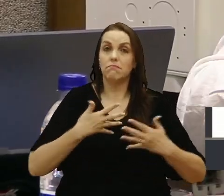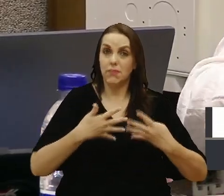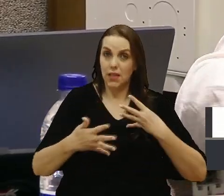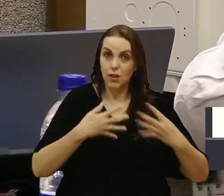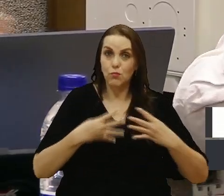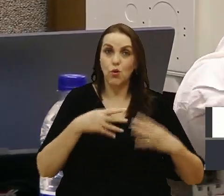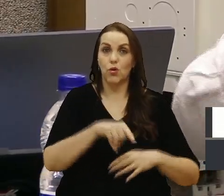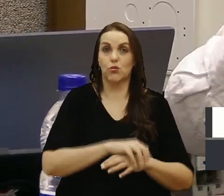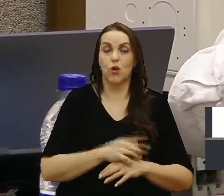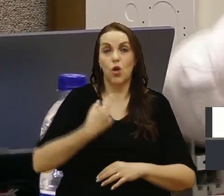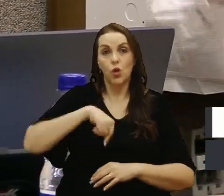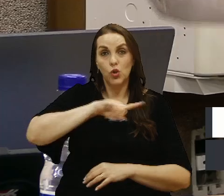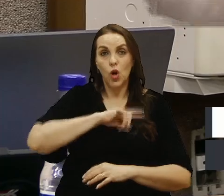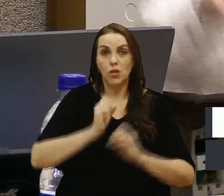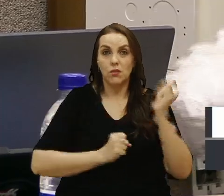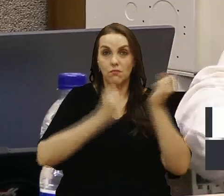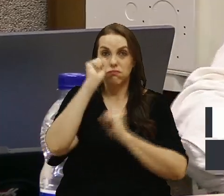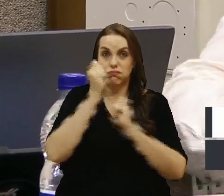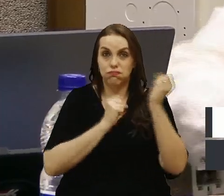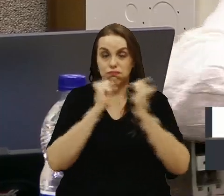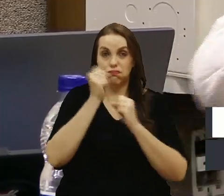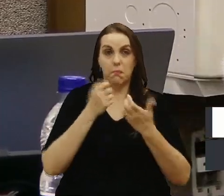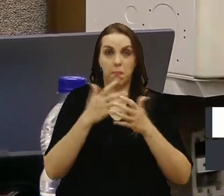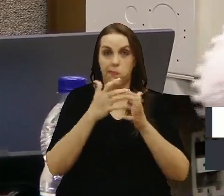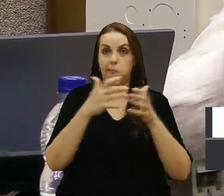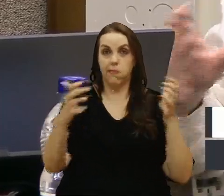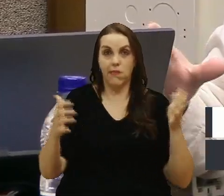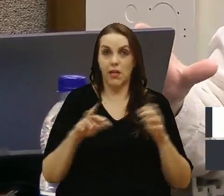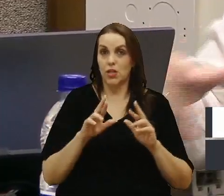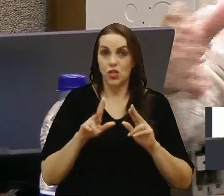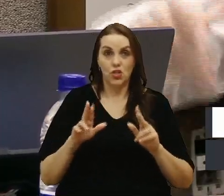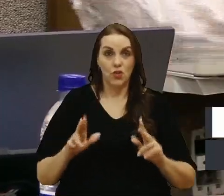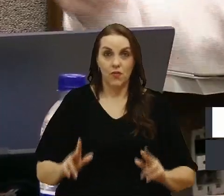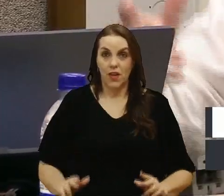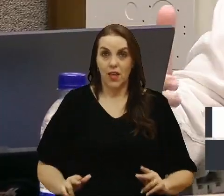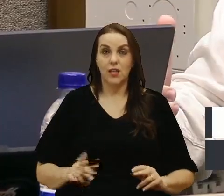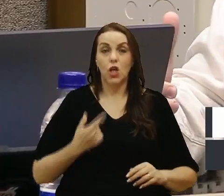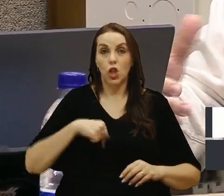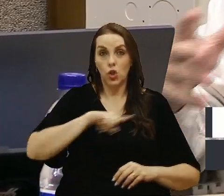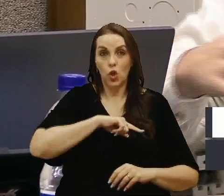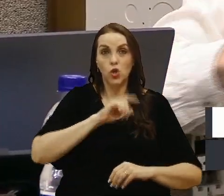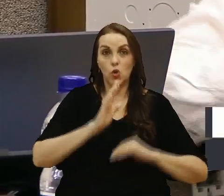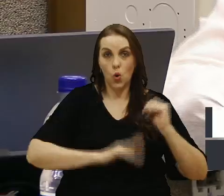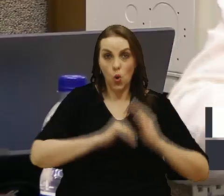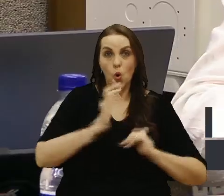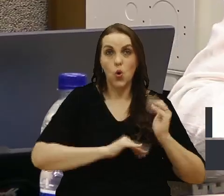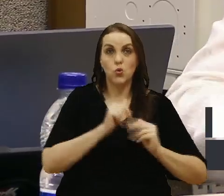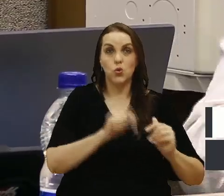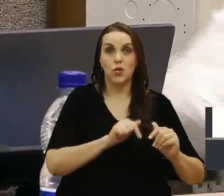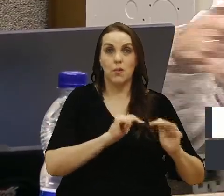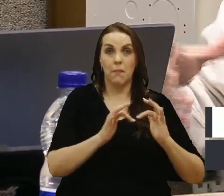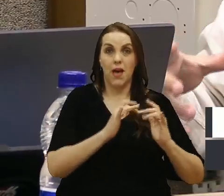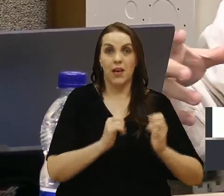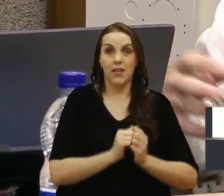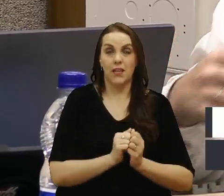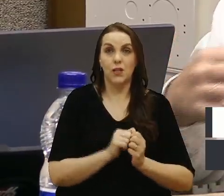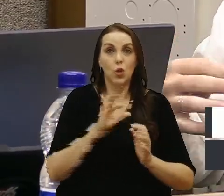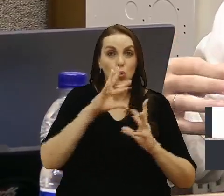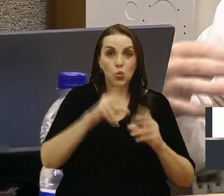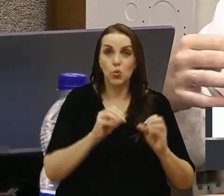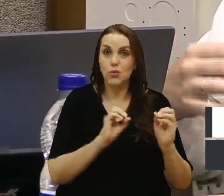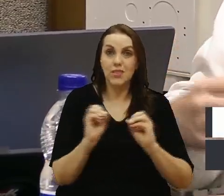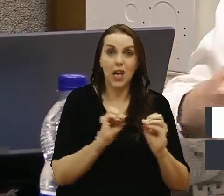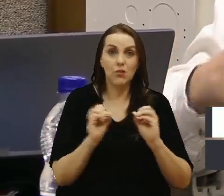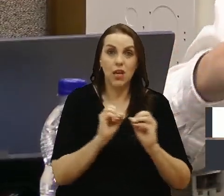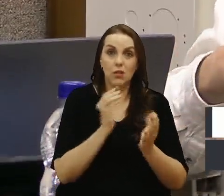nos industrializamos de forma diversa, o vereador Lucas sabe, aqui nós construímos as máquinas, o resto comprou máquina. Nós temos que construir tudo do zero. E